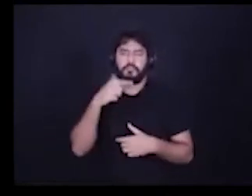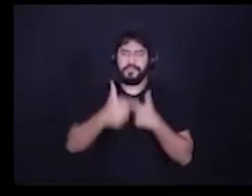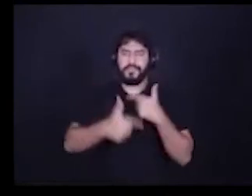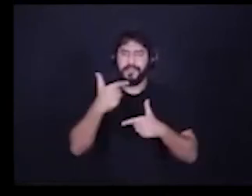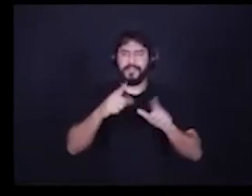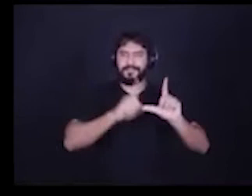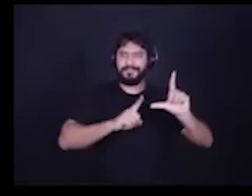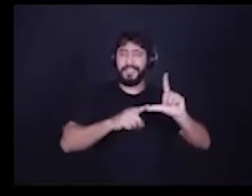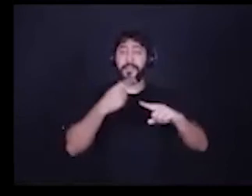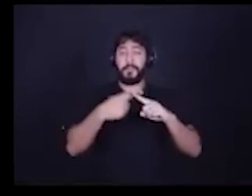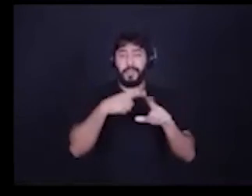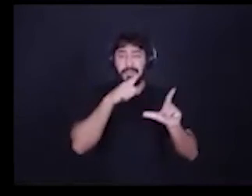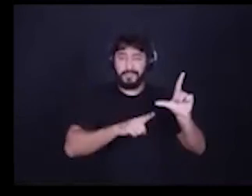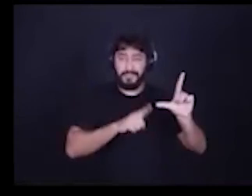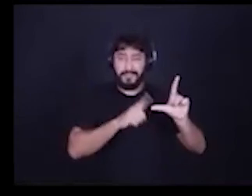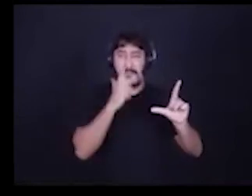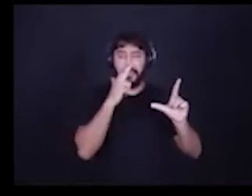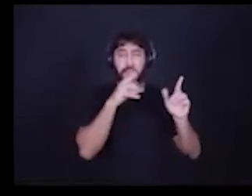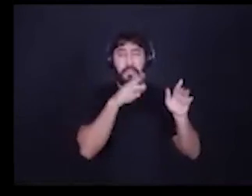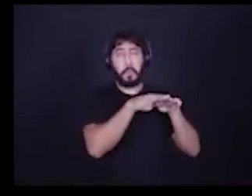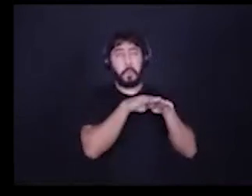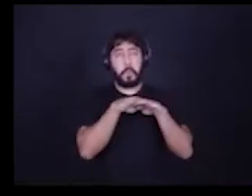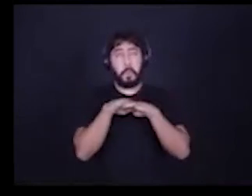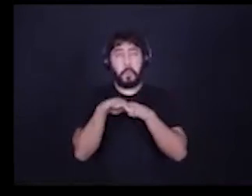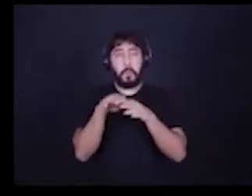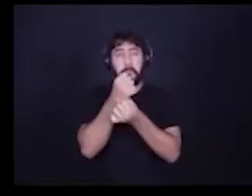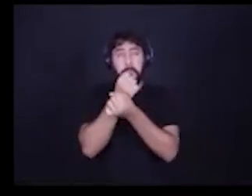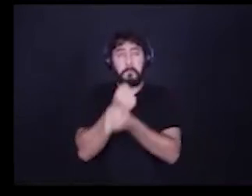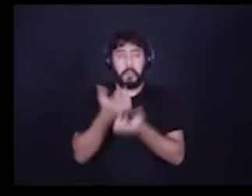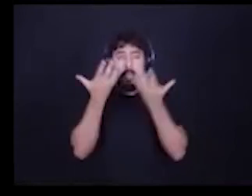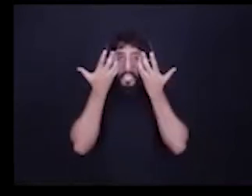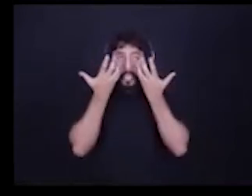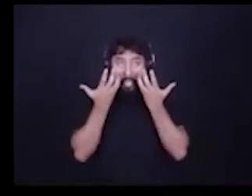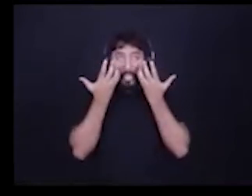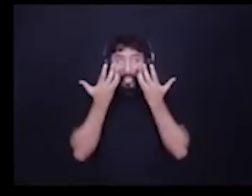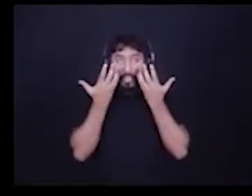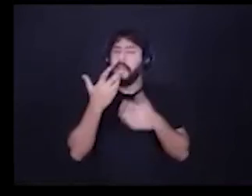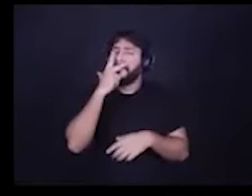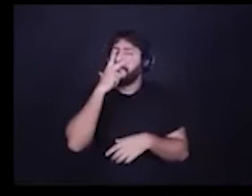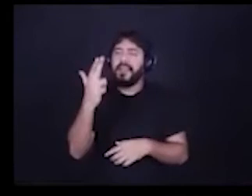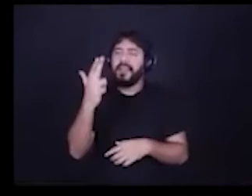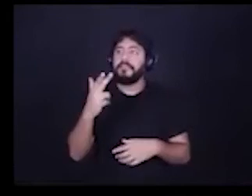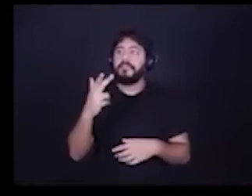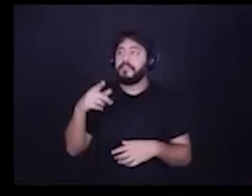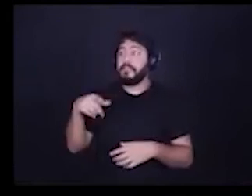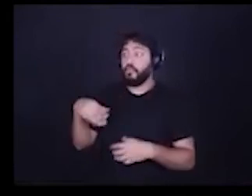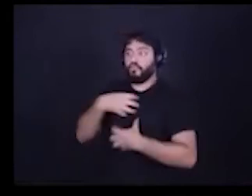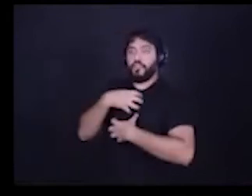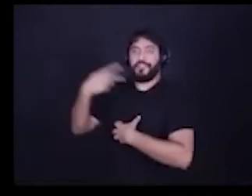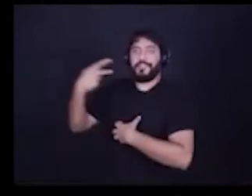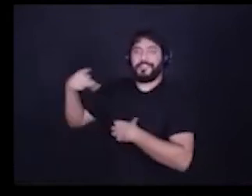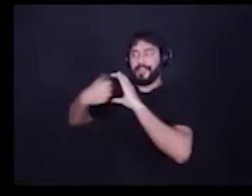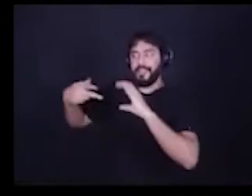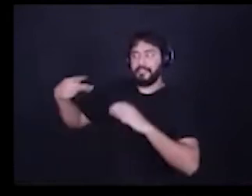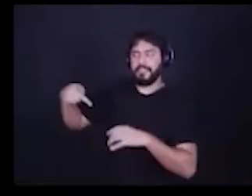aquela tipografia toda meio igual, estava ficando muito pesada, e não estava trazendo muito dessa coisa do espírito dele, então eu comecei a fazer umas outras